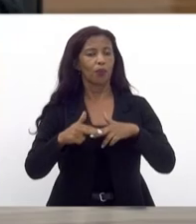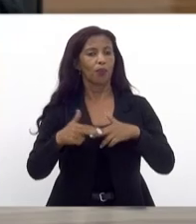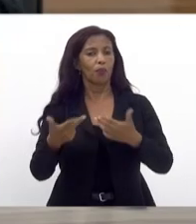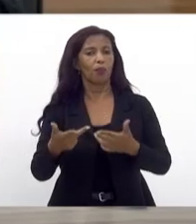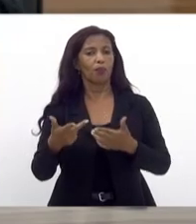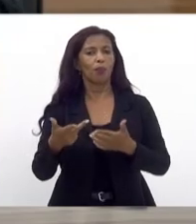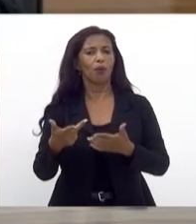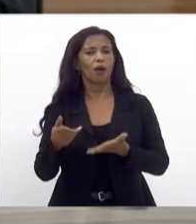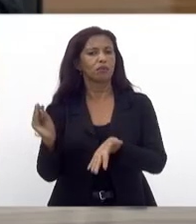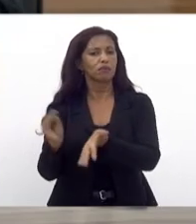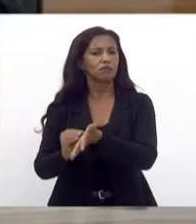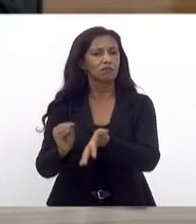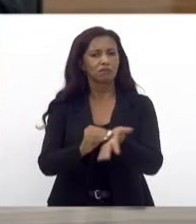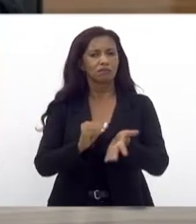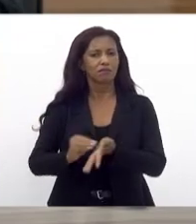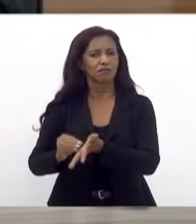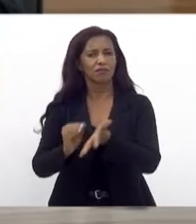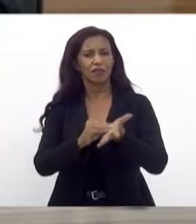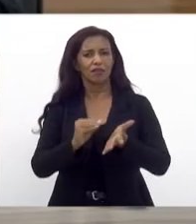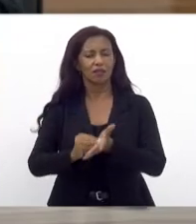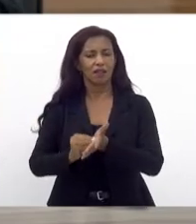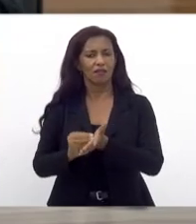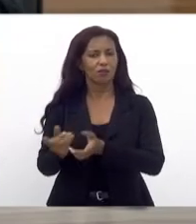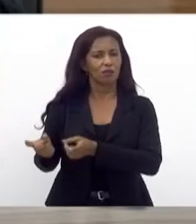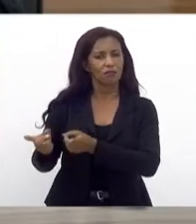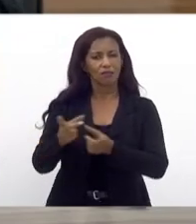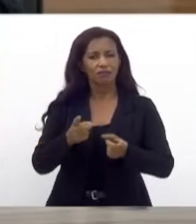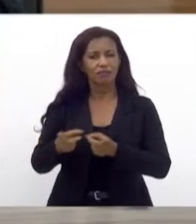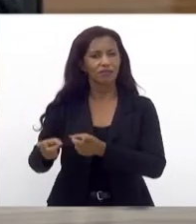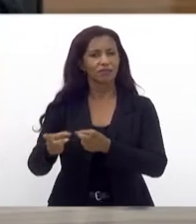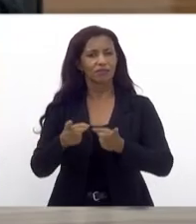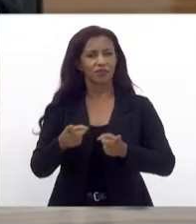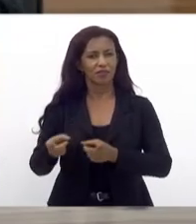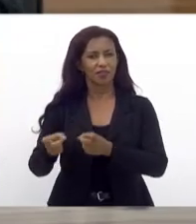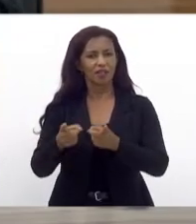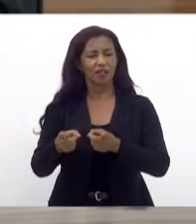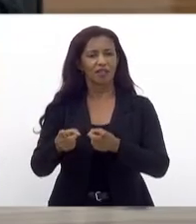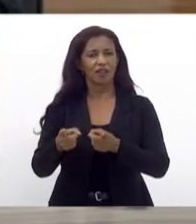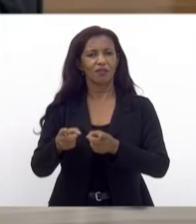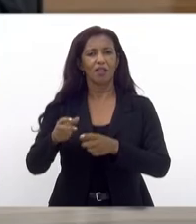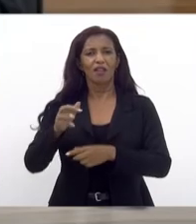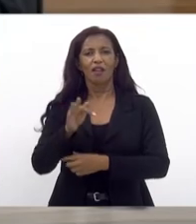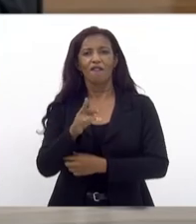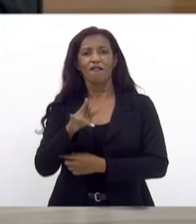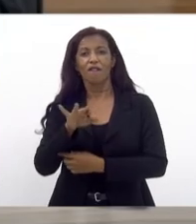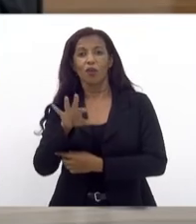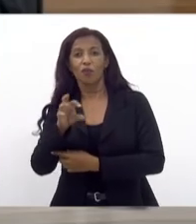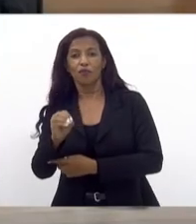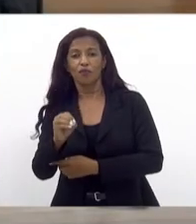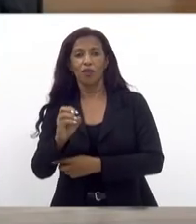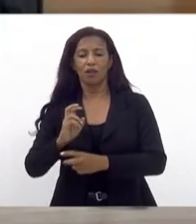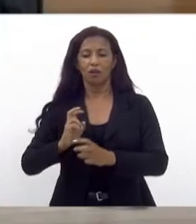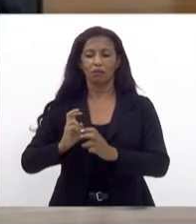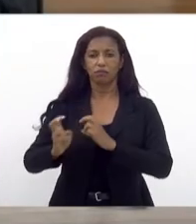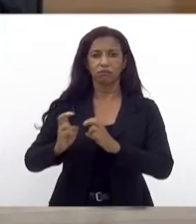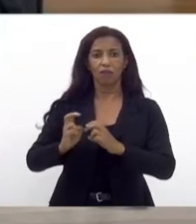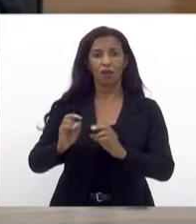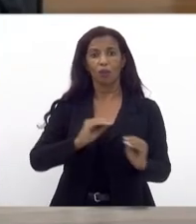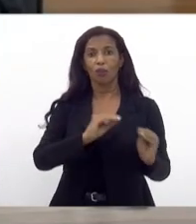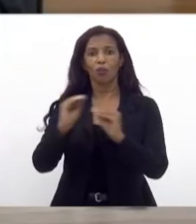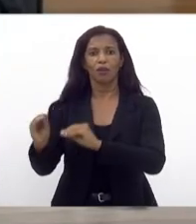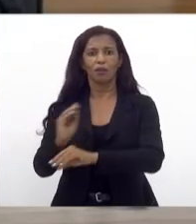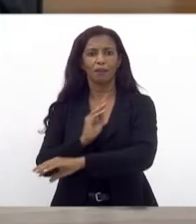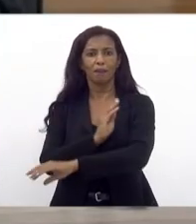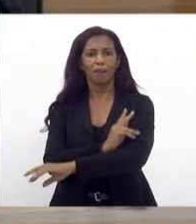do descomissionamento daquela concessão da ferrovia de transporte para Belo